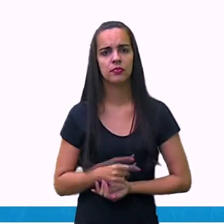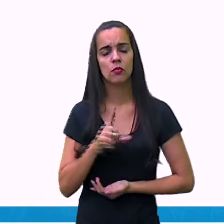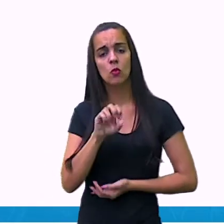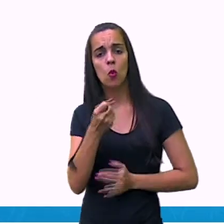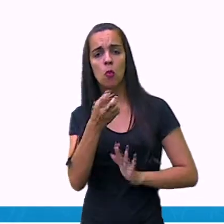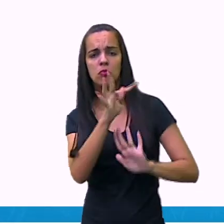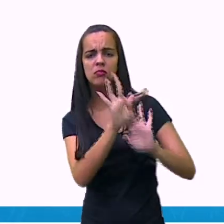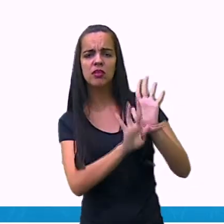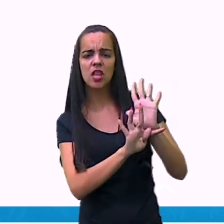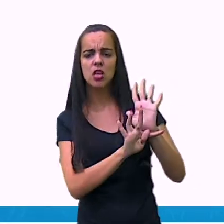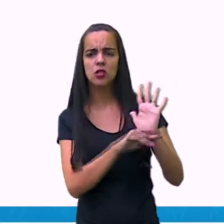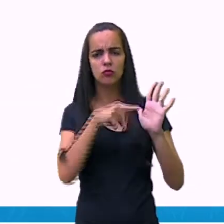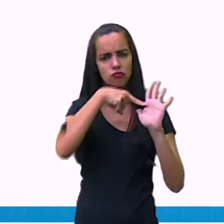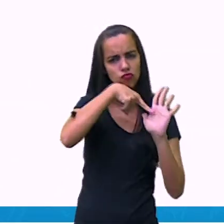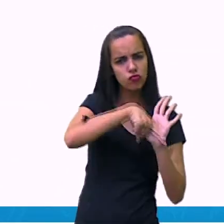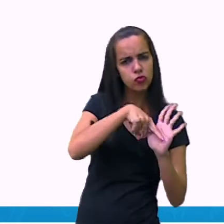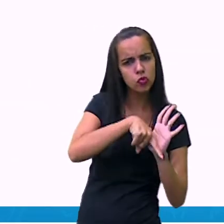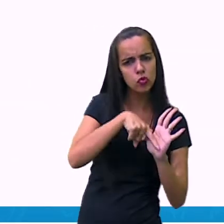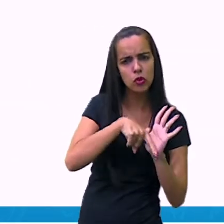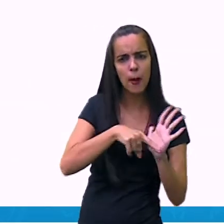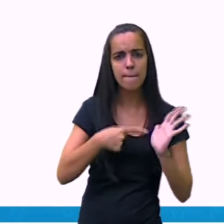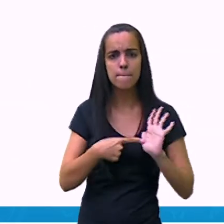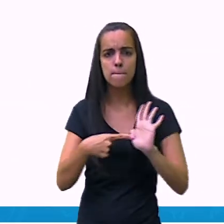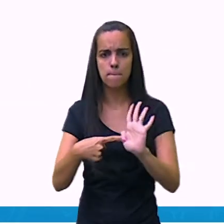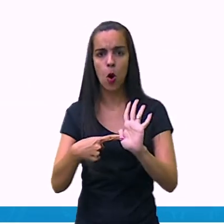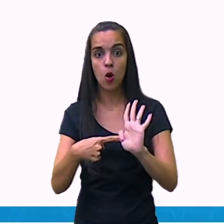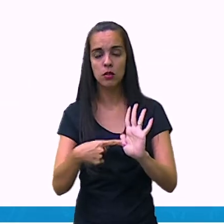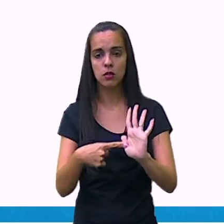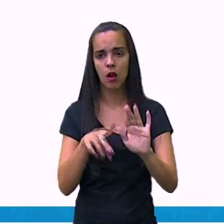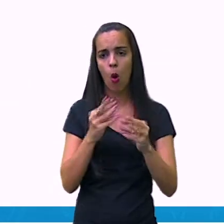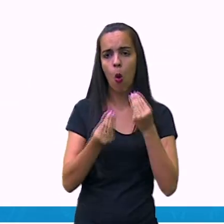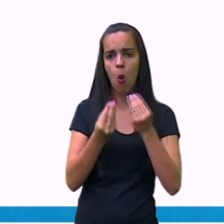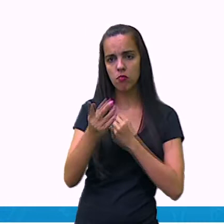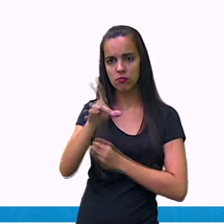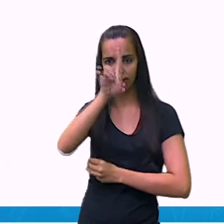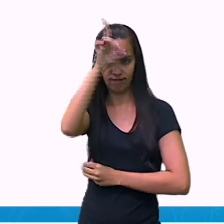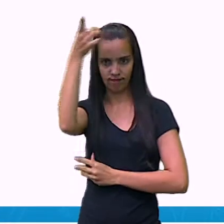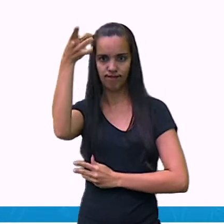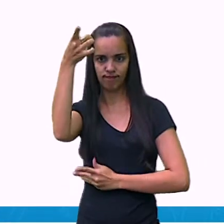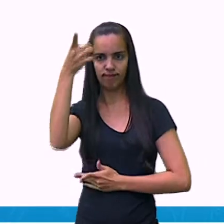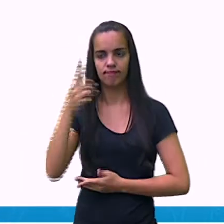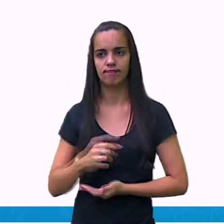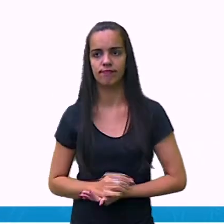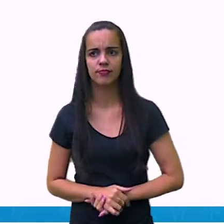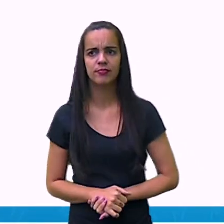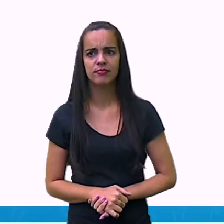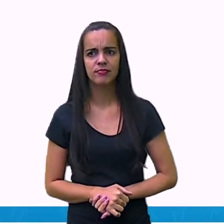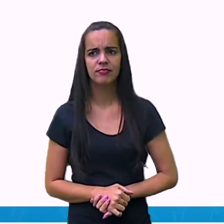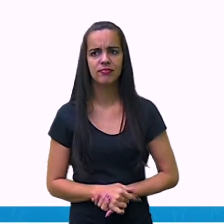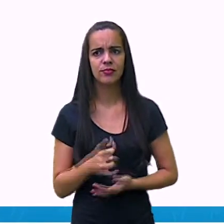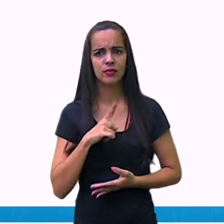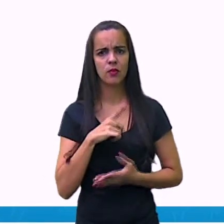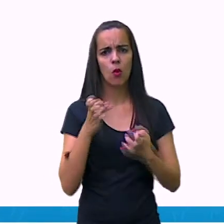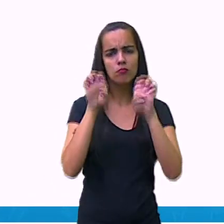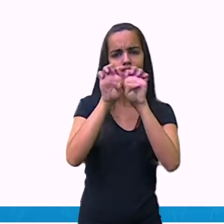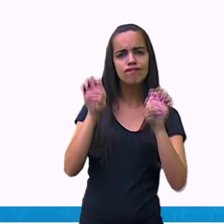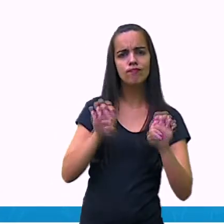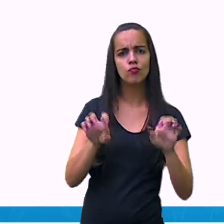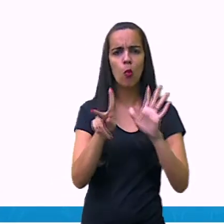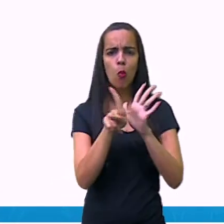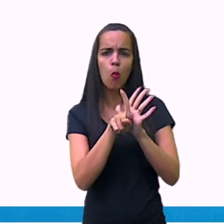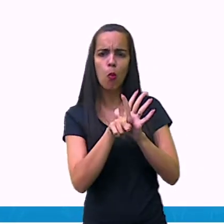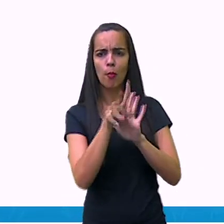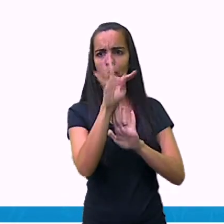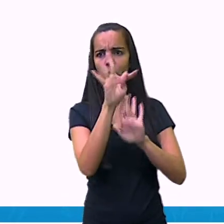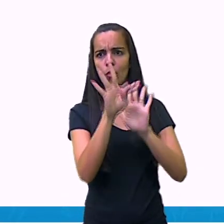texto científico e revela dados sobre a invenção. A estrutura daquele